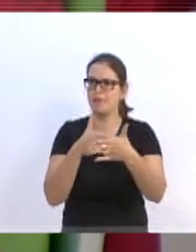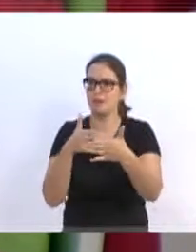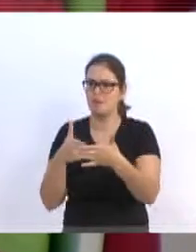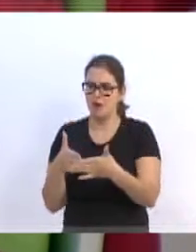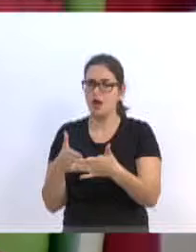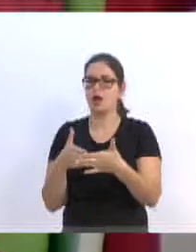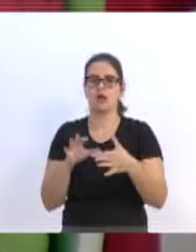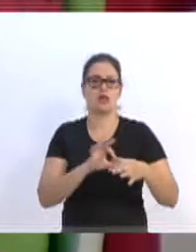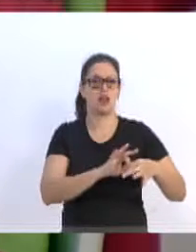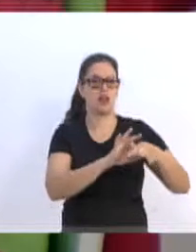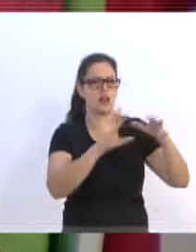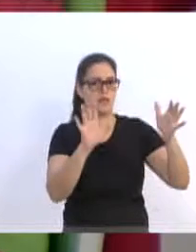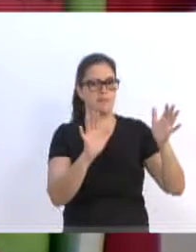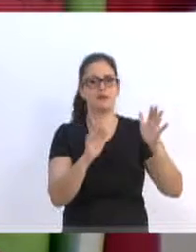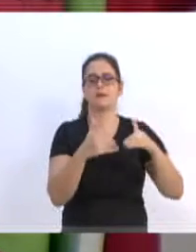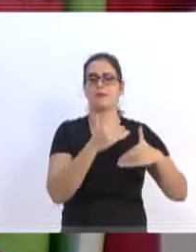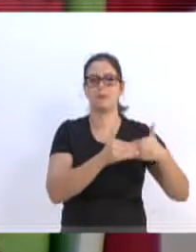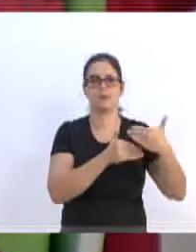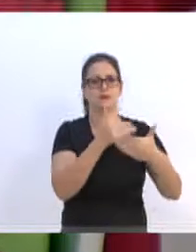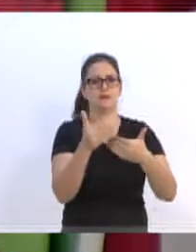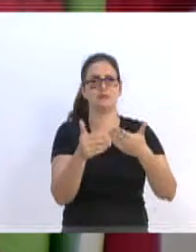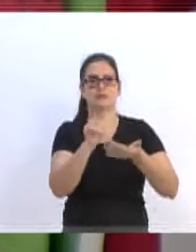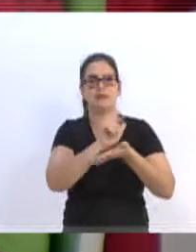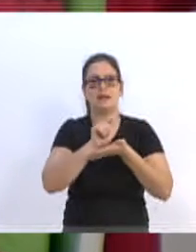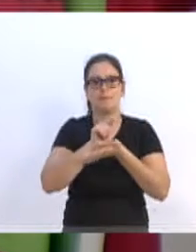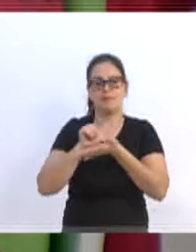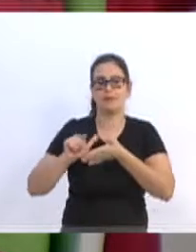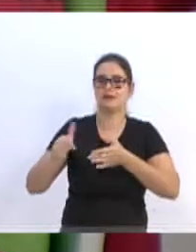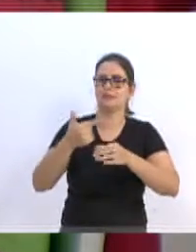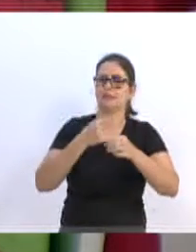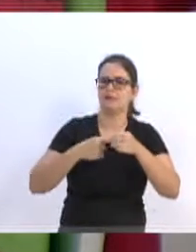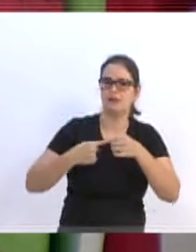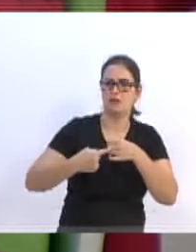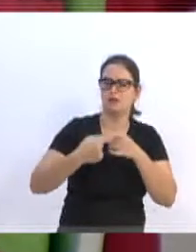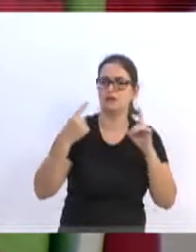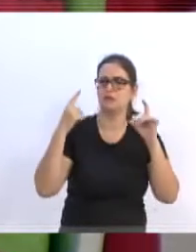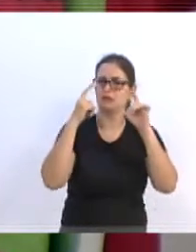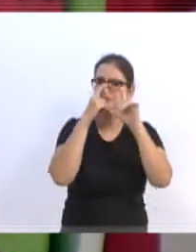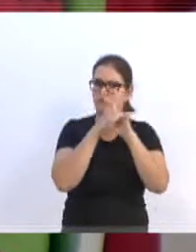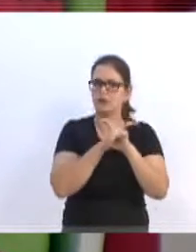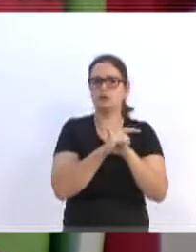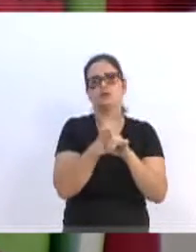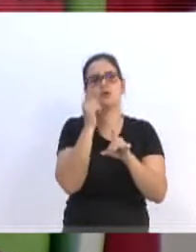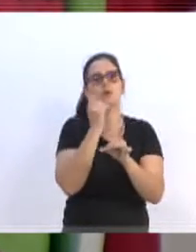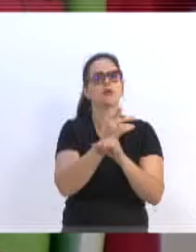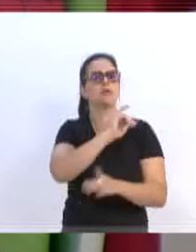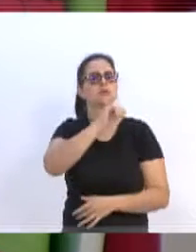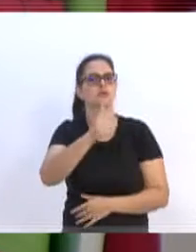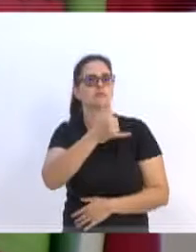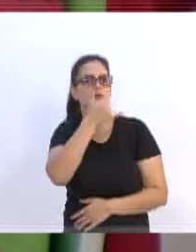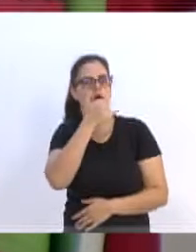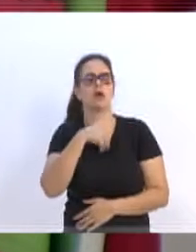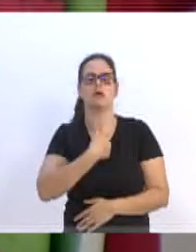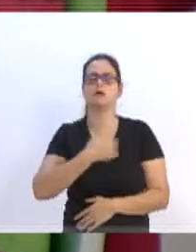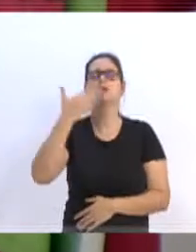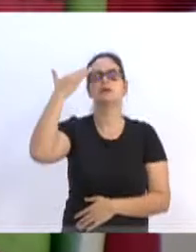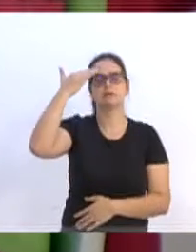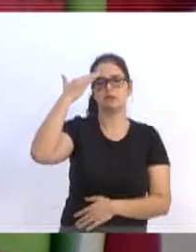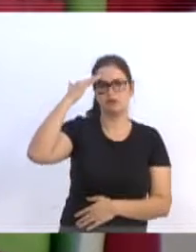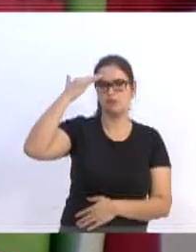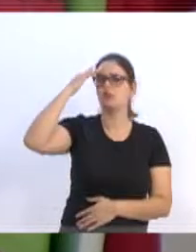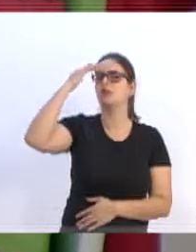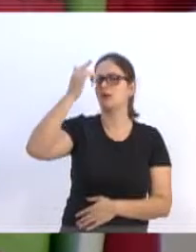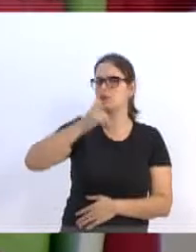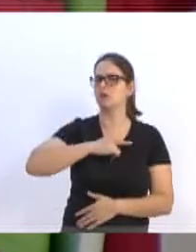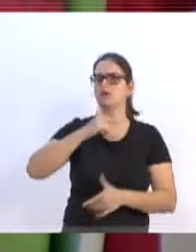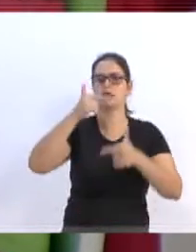o processo da manutenção da nossa cidade está difícil de achar justificativa nós entendemos que tem que ser feito com